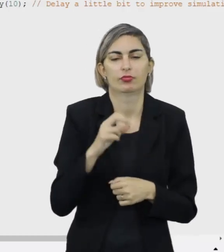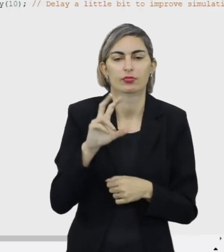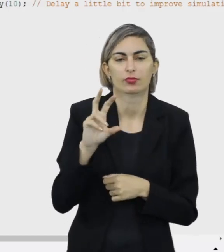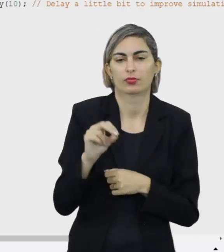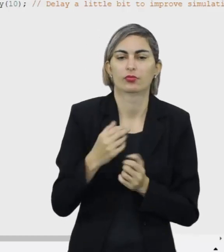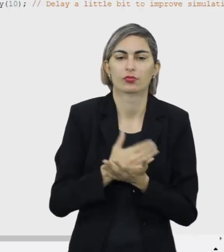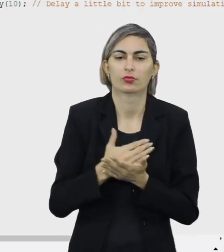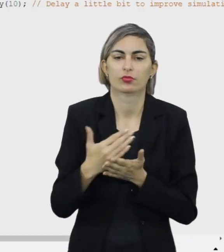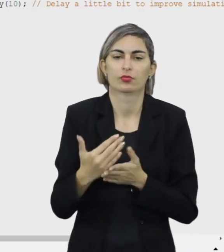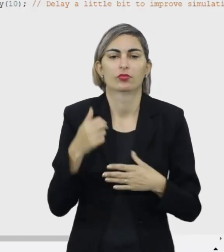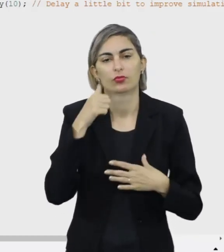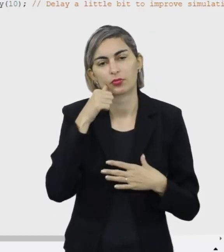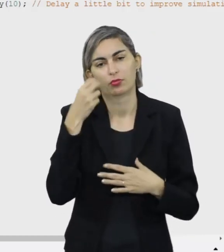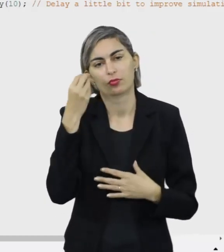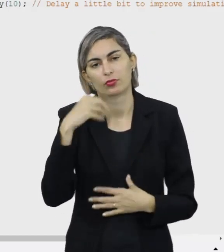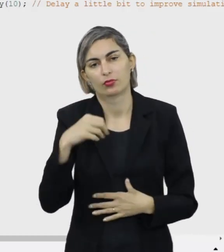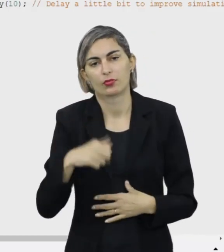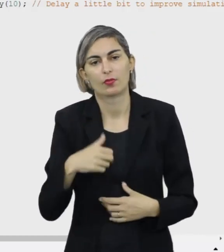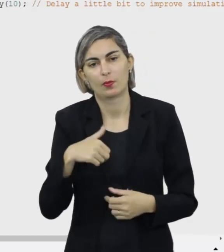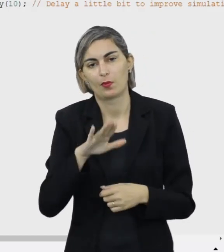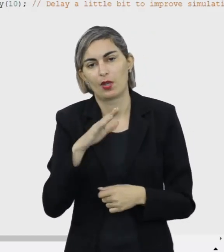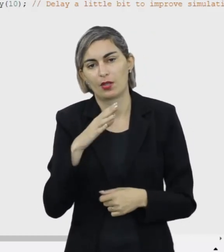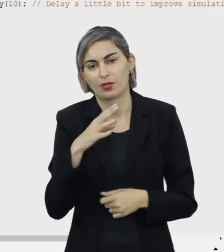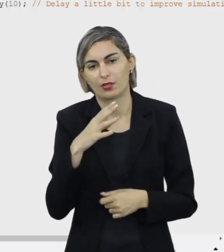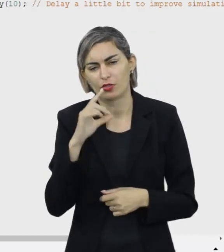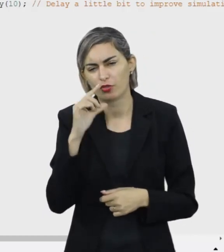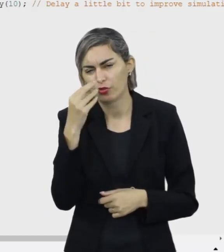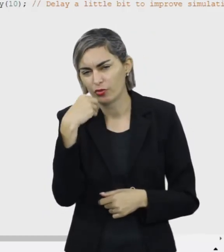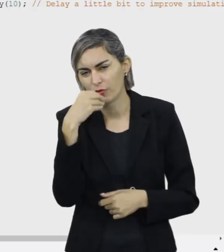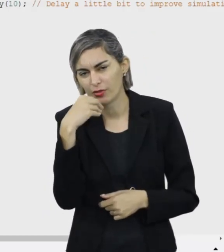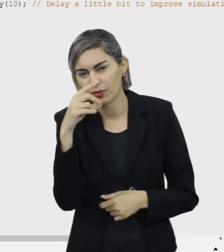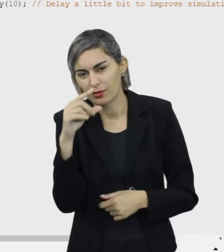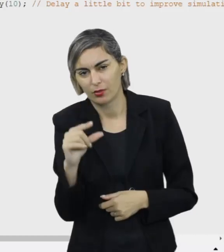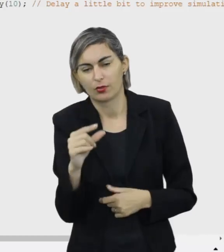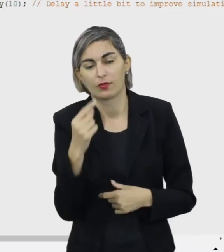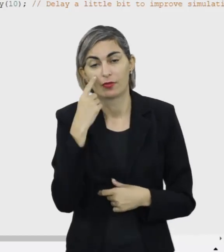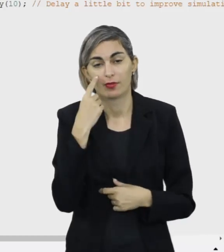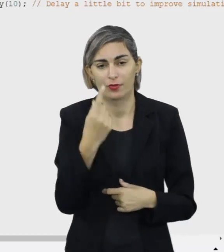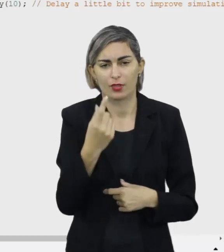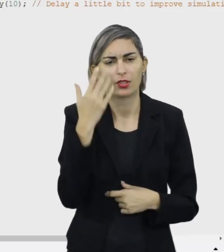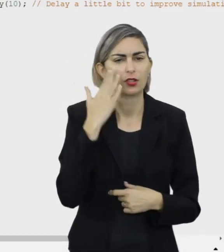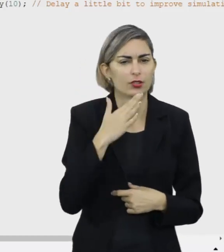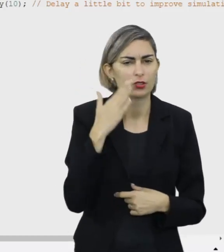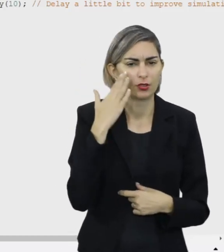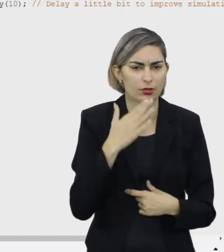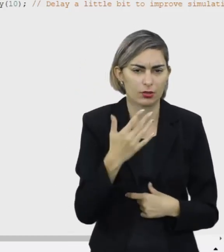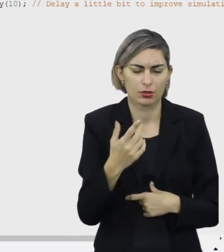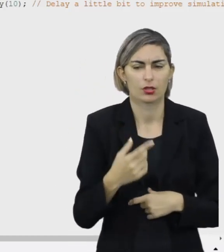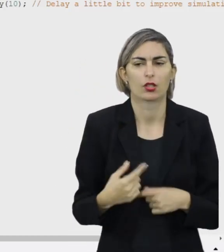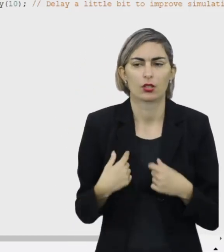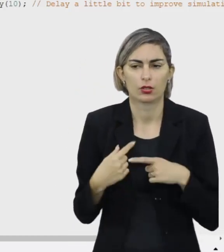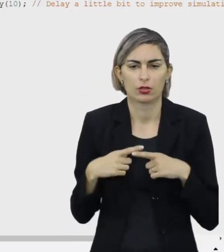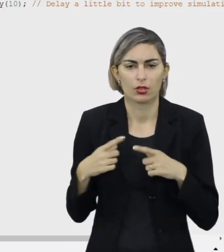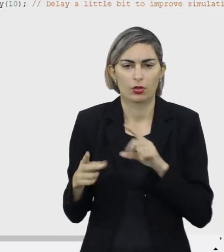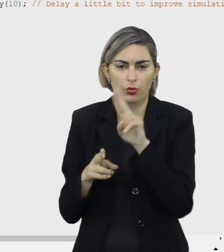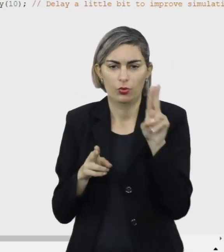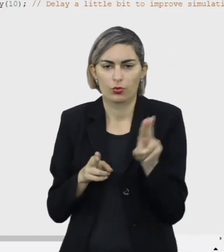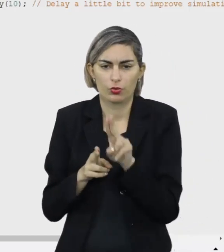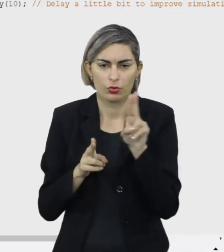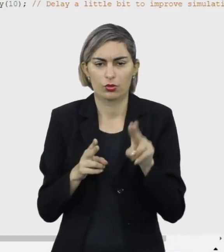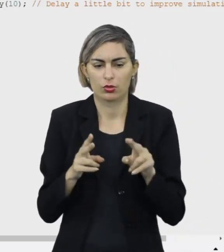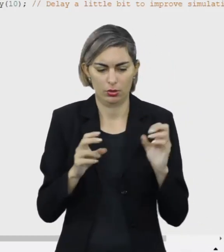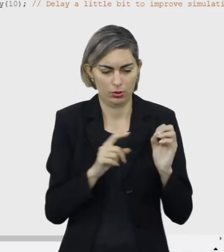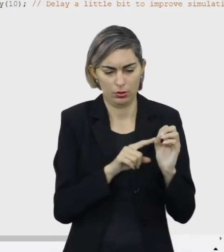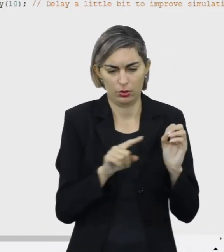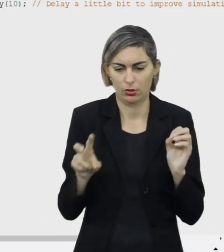a simulação. Já fica mais clarinho, tá vendo? Então, vamos entender como é que funciona isso aqui. A gente está usando esse valor de